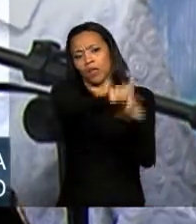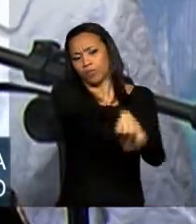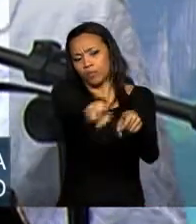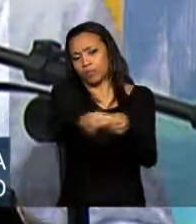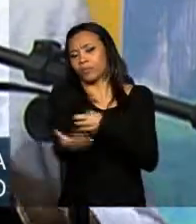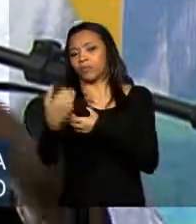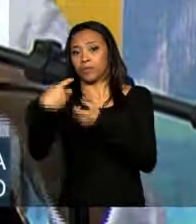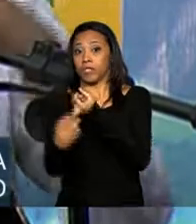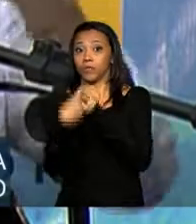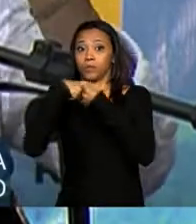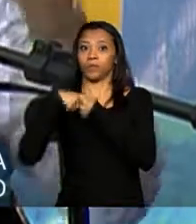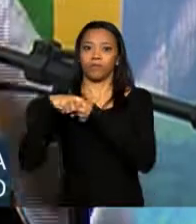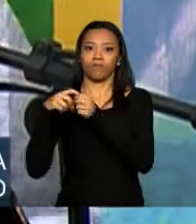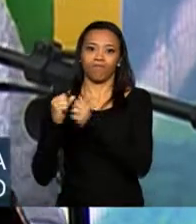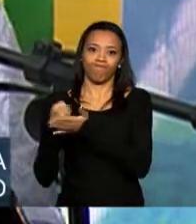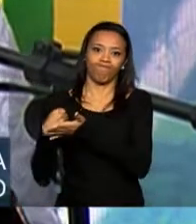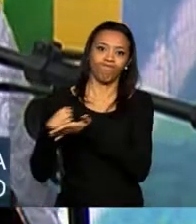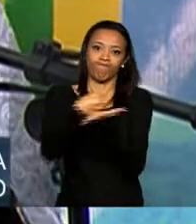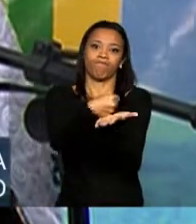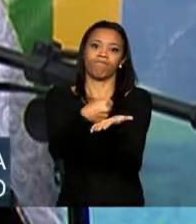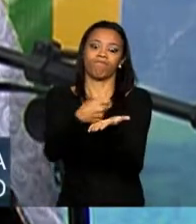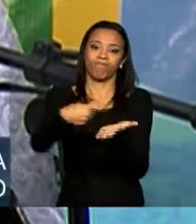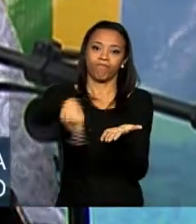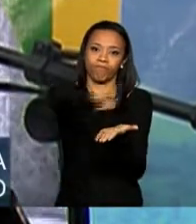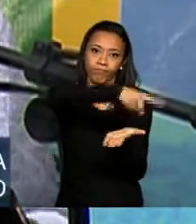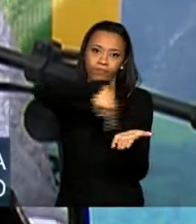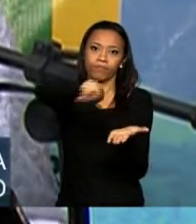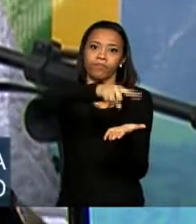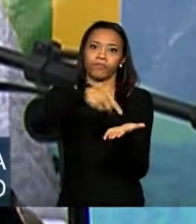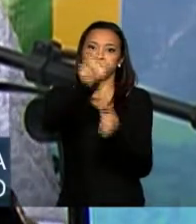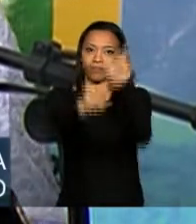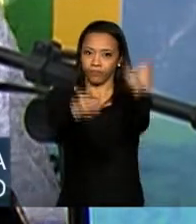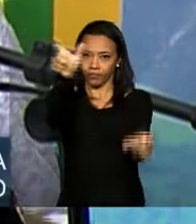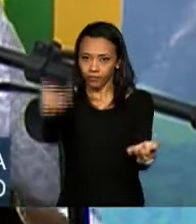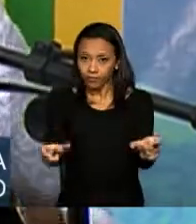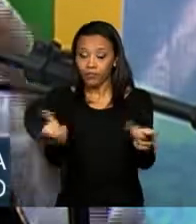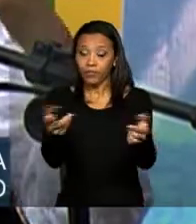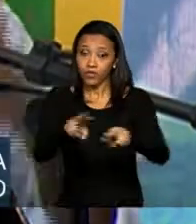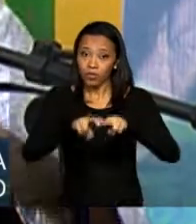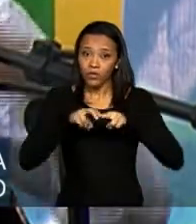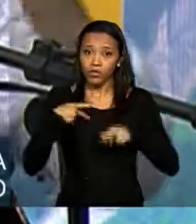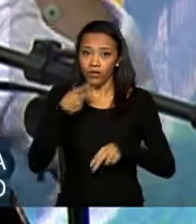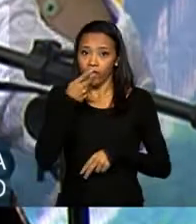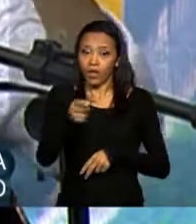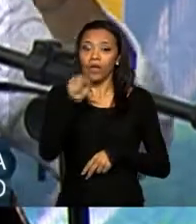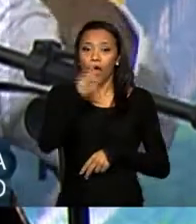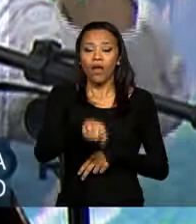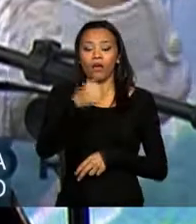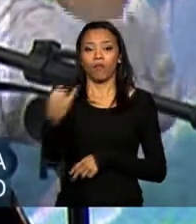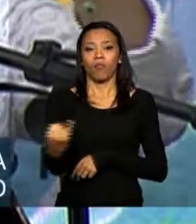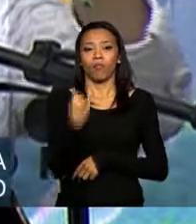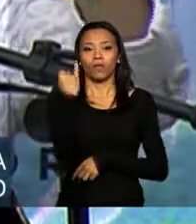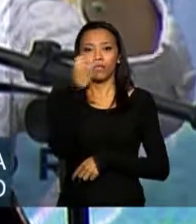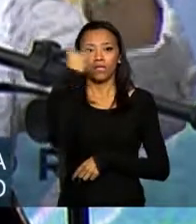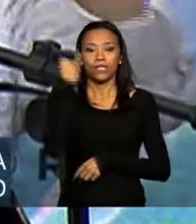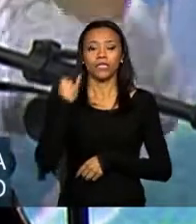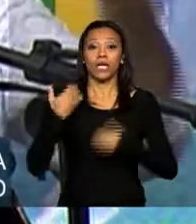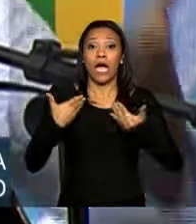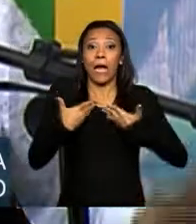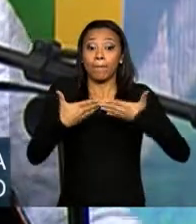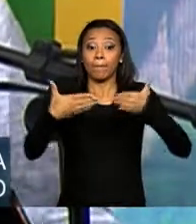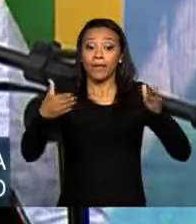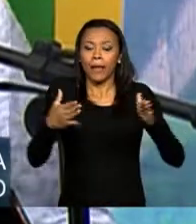duas coisas eu estou querendo dizer que é importantíssimo manter ampliar e melhorar